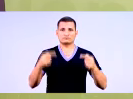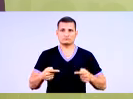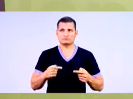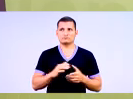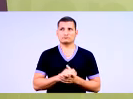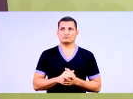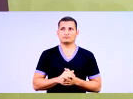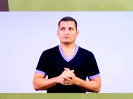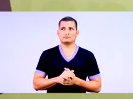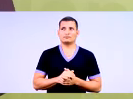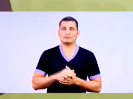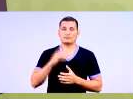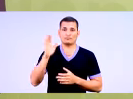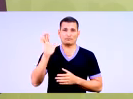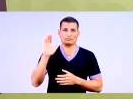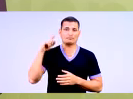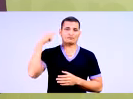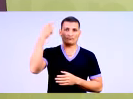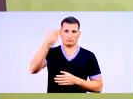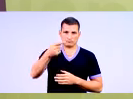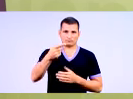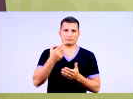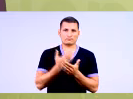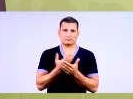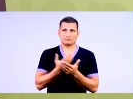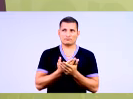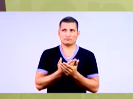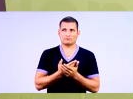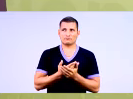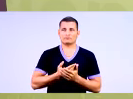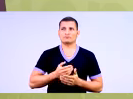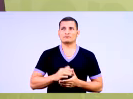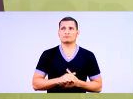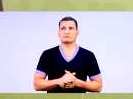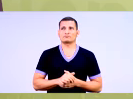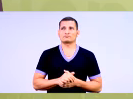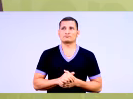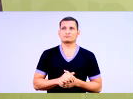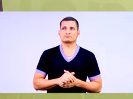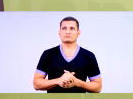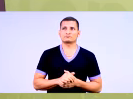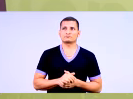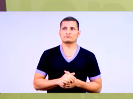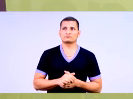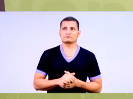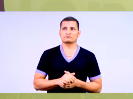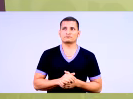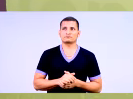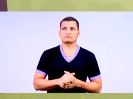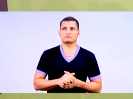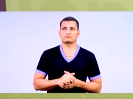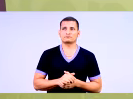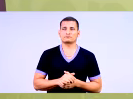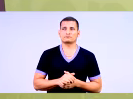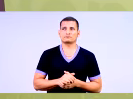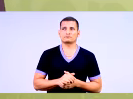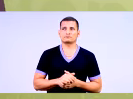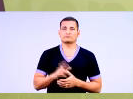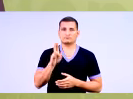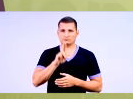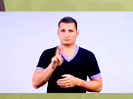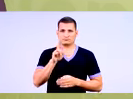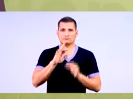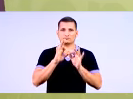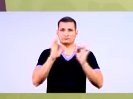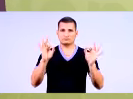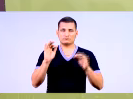vemos na próxima semana. We will see you next week, usando aí uma